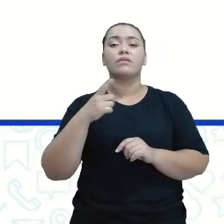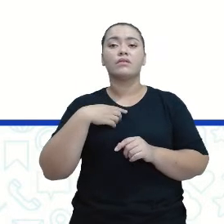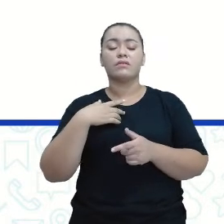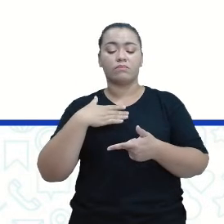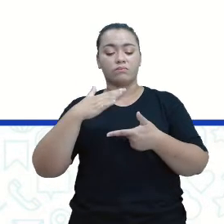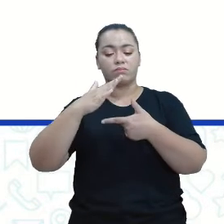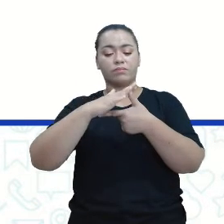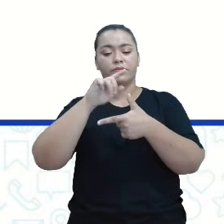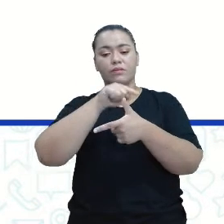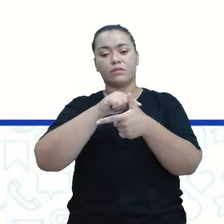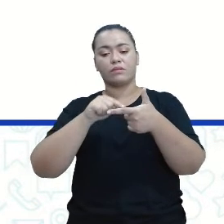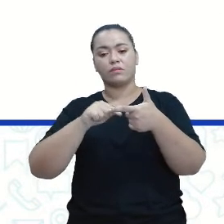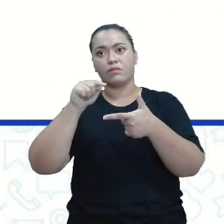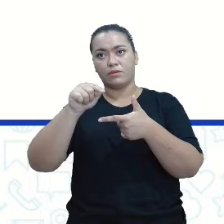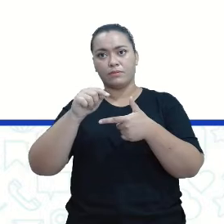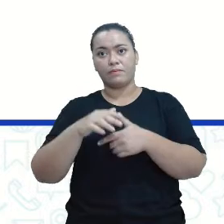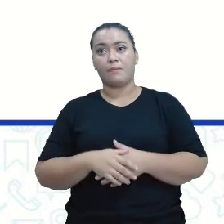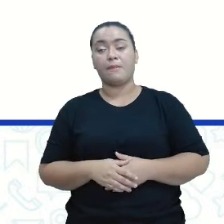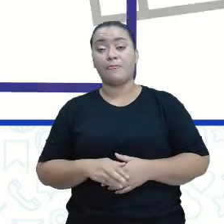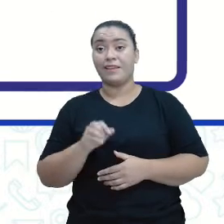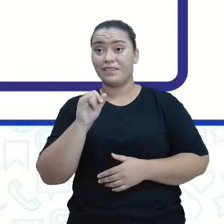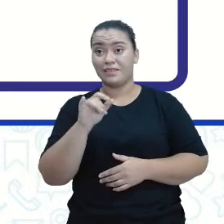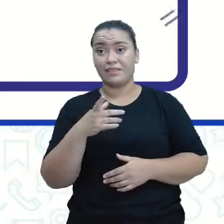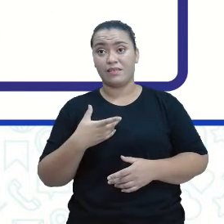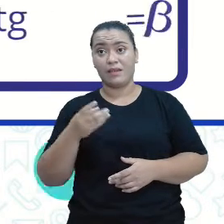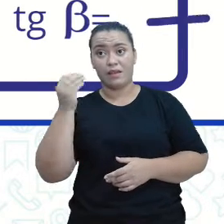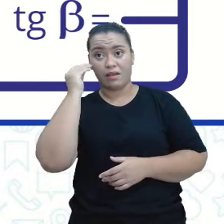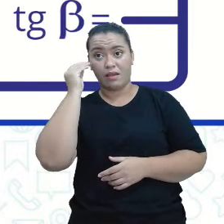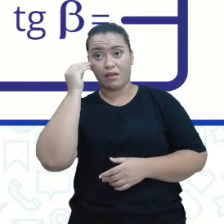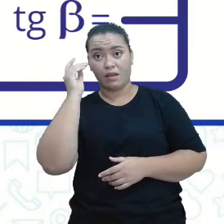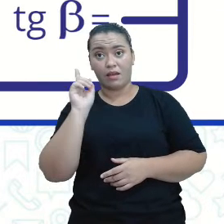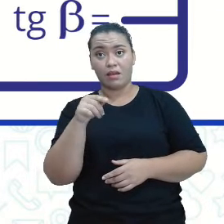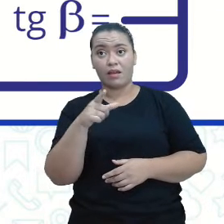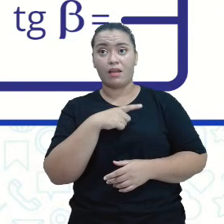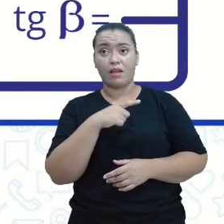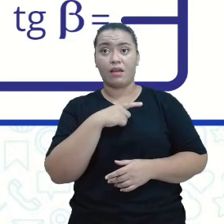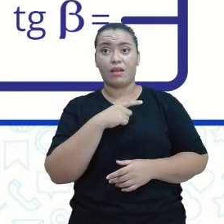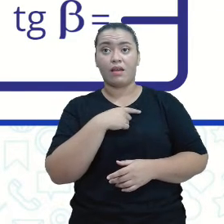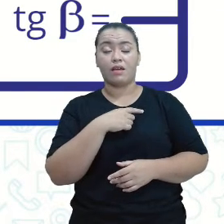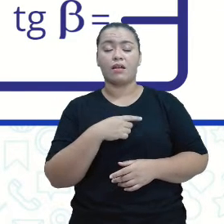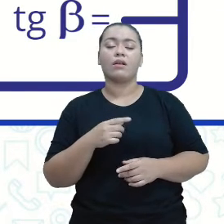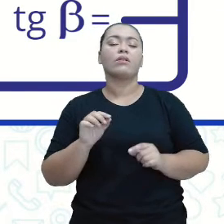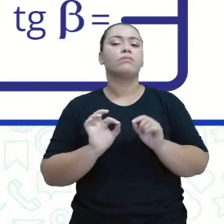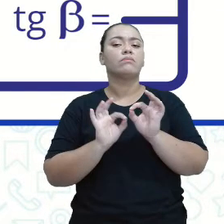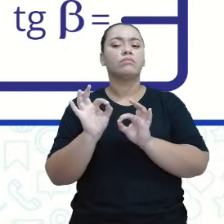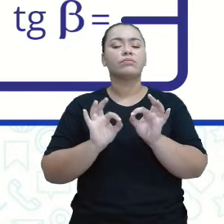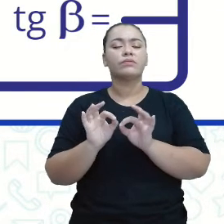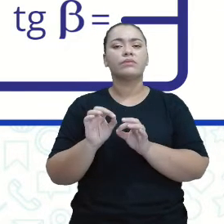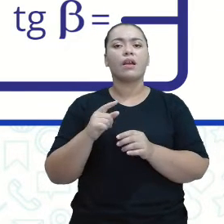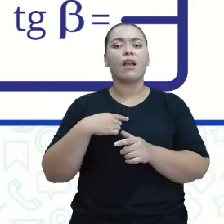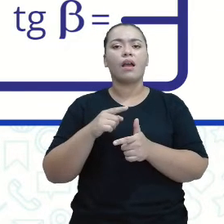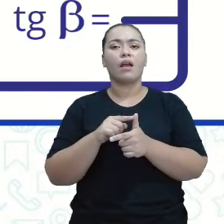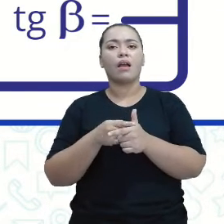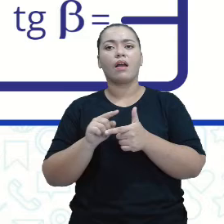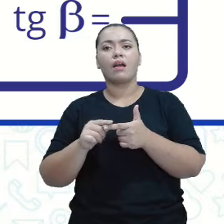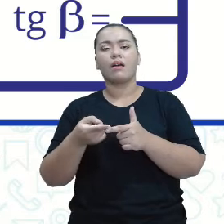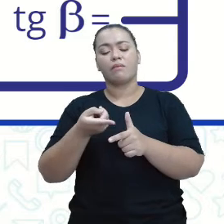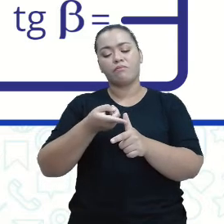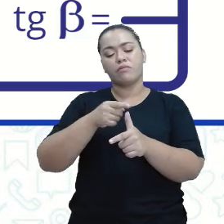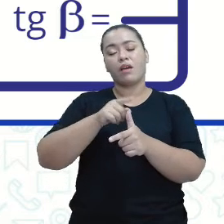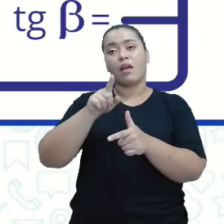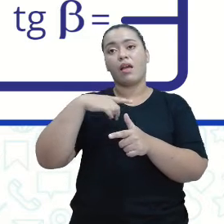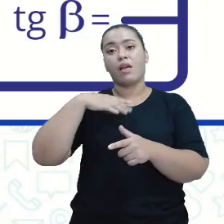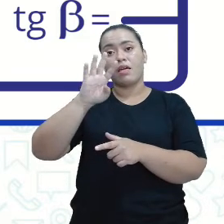triângulo retângulo. Nesse caso, se a gente for verificar em relação às razões trigonométricas, a gente vai confeccionar aqui uma tabelinha